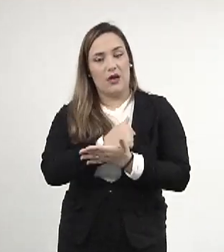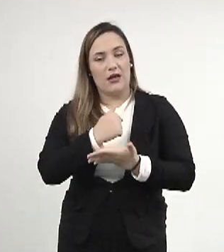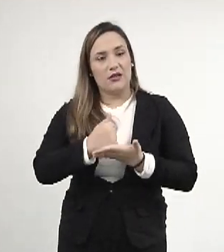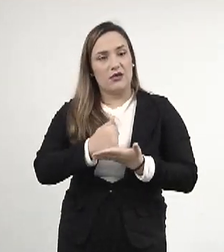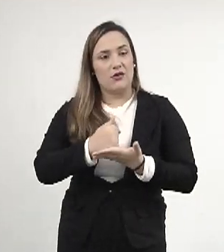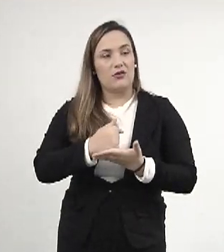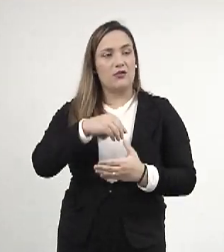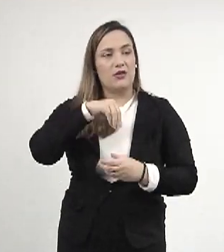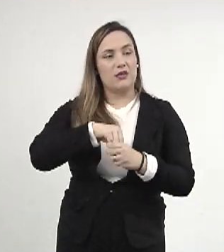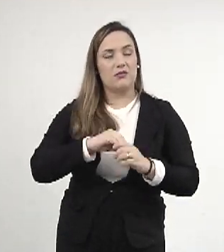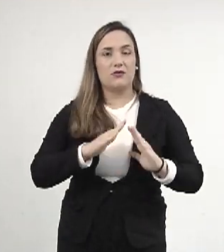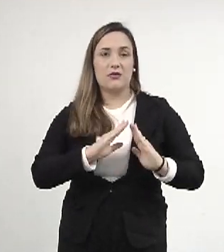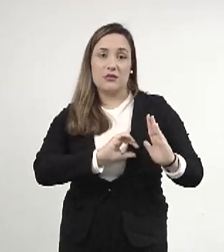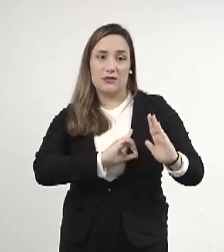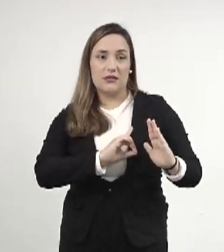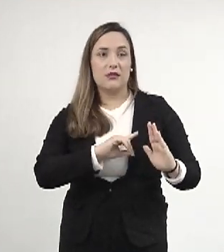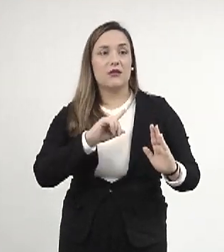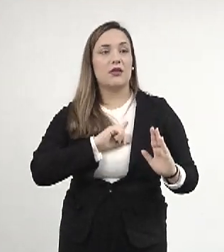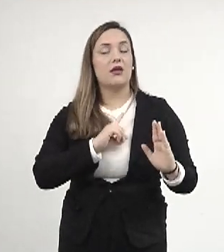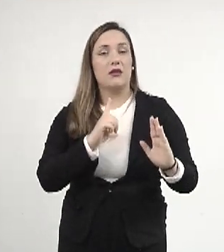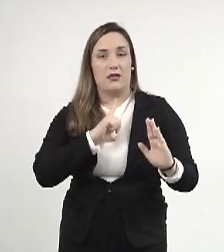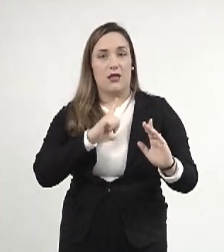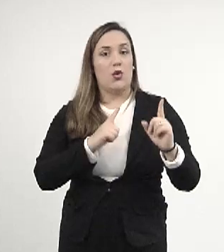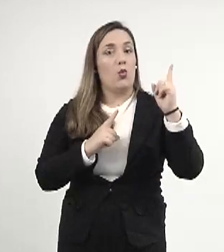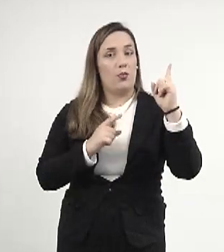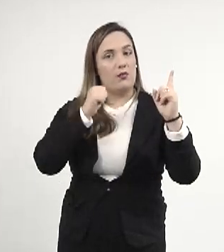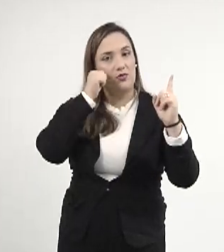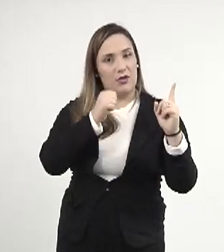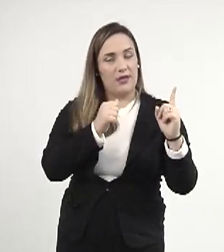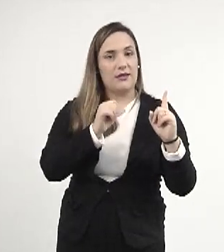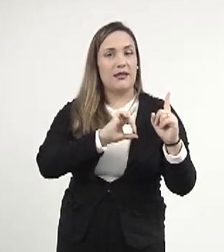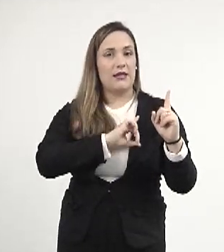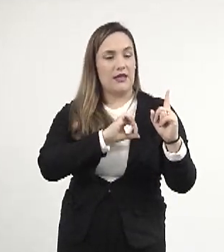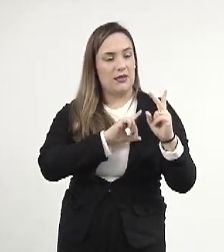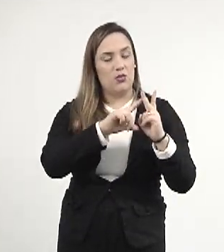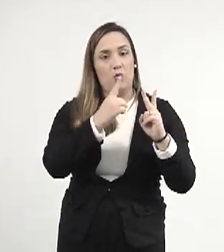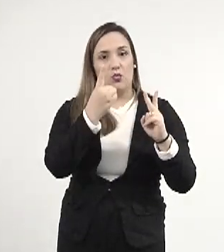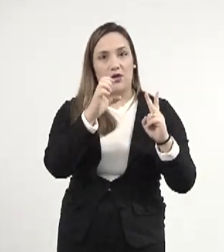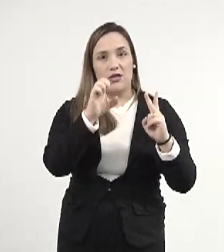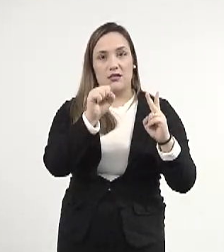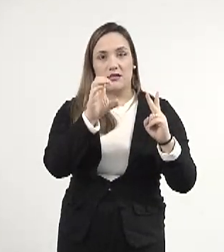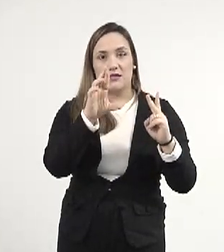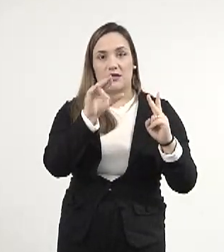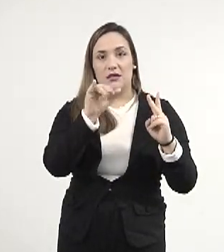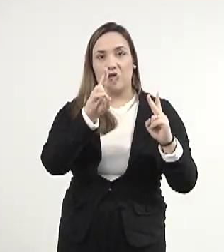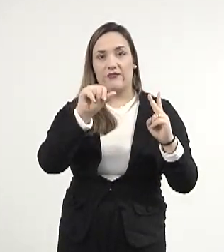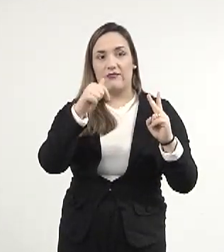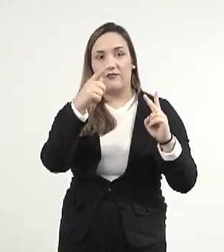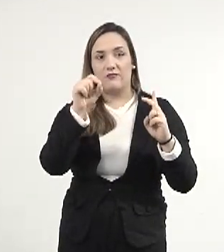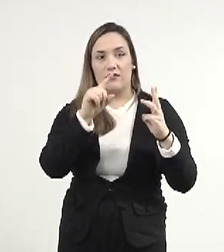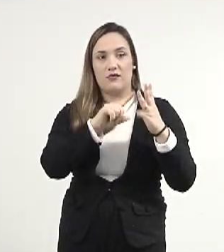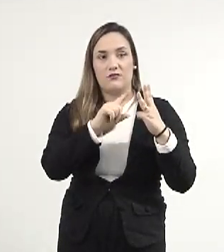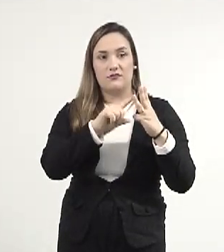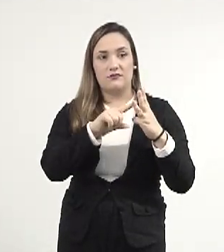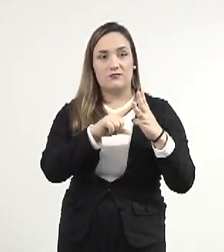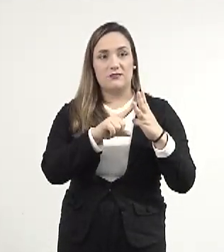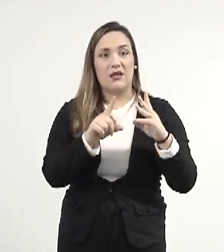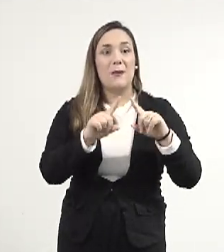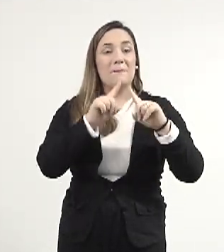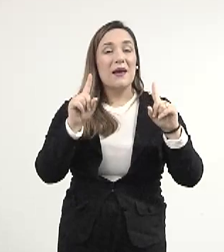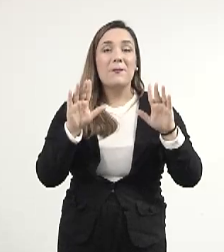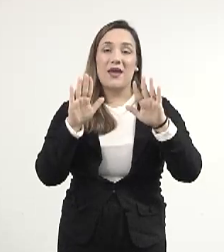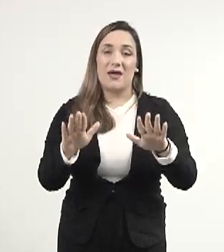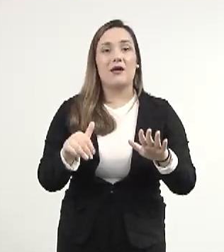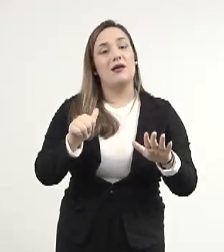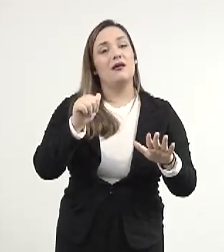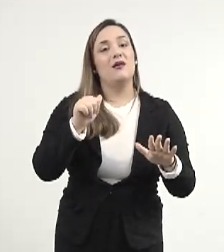esse cartório por uma delegada, um escrivão e investigadores. Só que é essa Delegacia de Atendimento à Mulher que já tem que